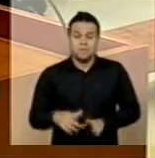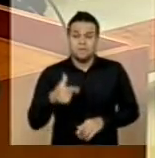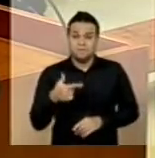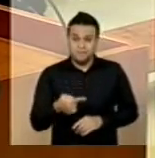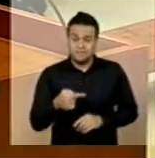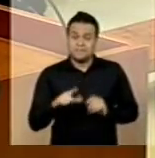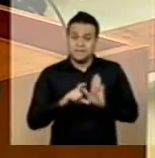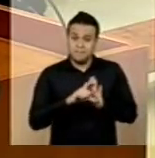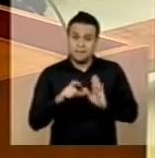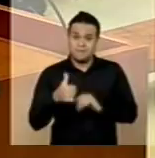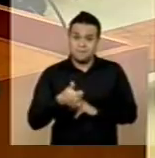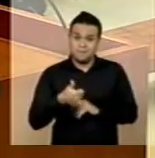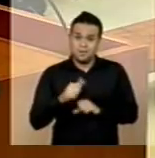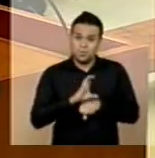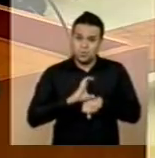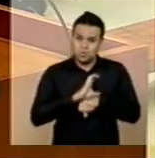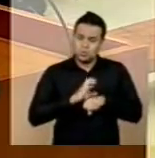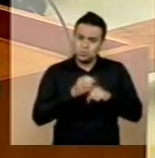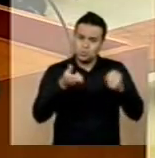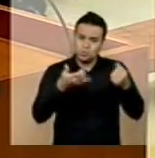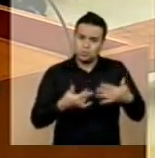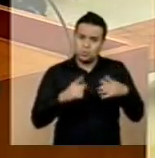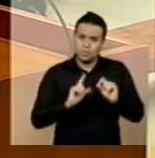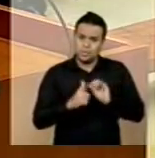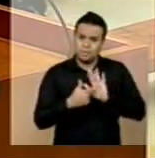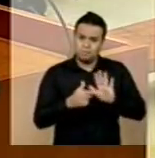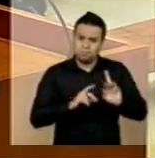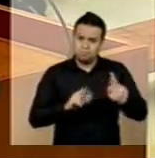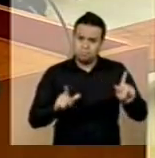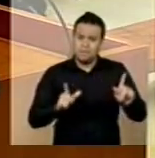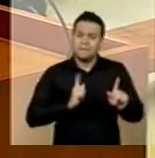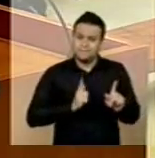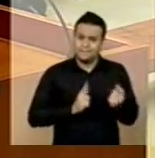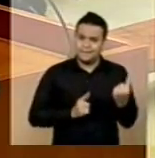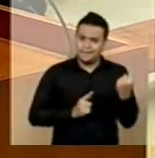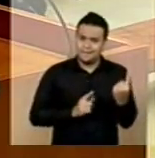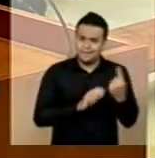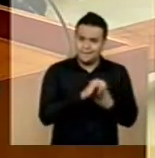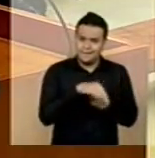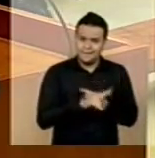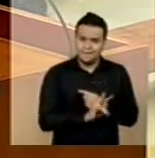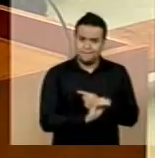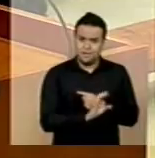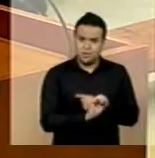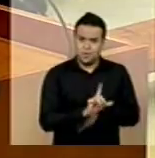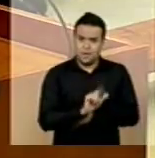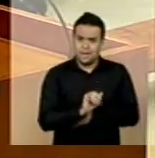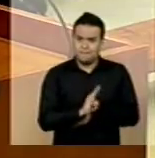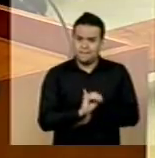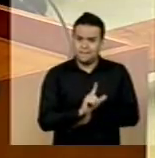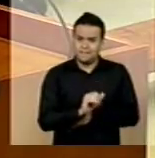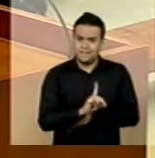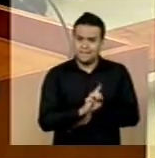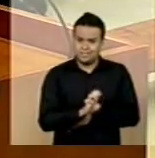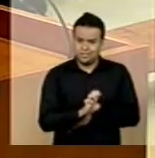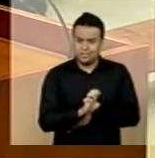27, parágrafo 1º da Constituição, faz uma distinção, primeiro, entre inviolabilidade e imunidade. Ele não